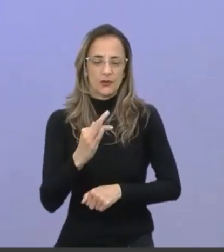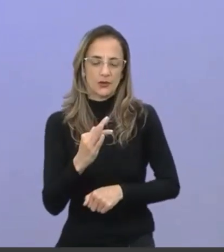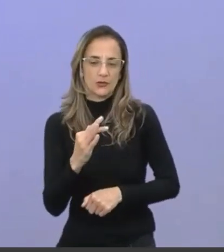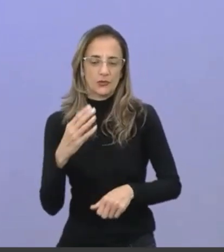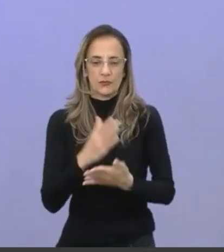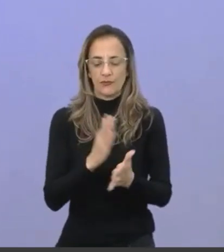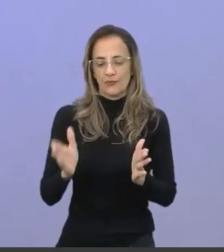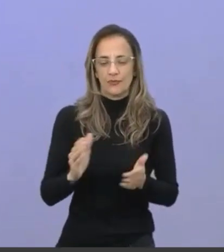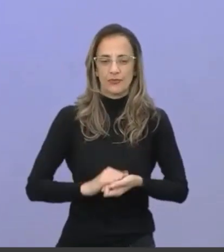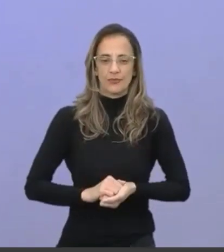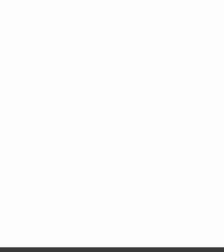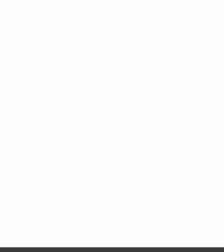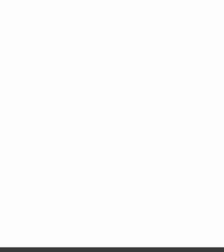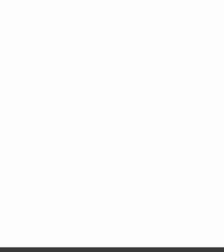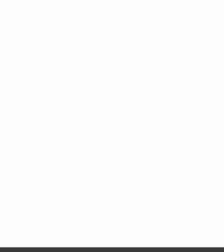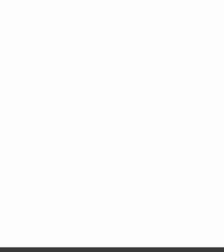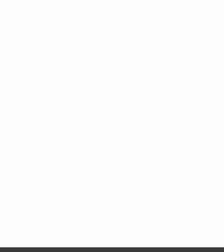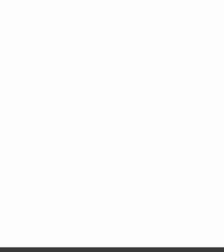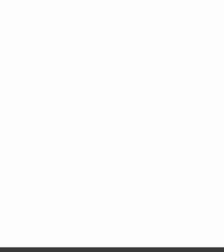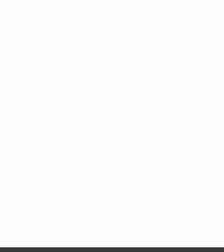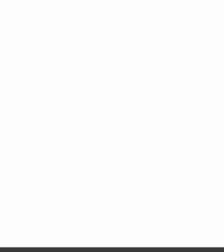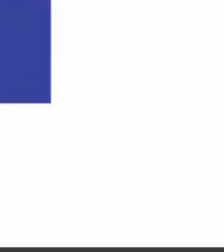bloco.